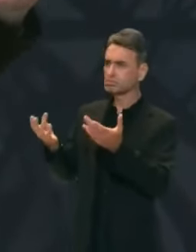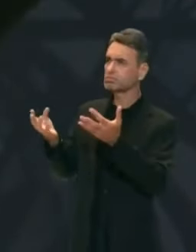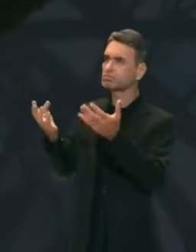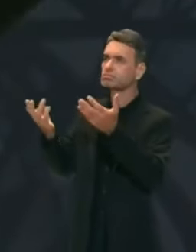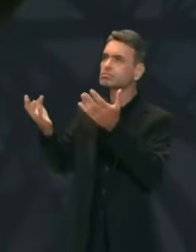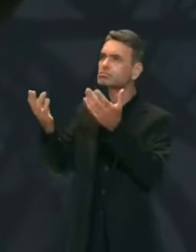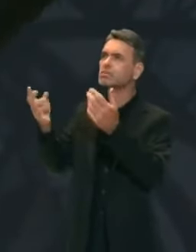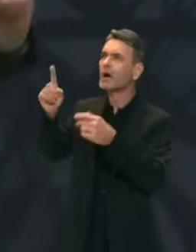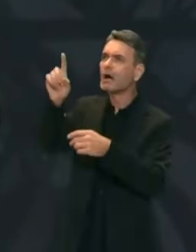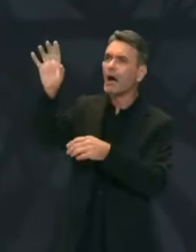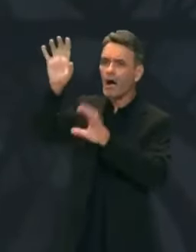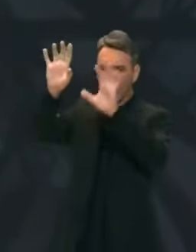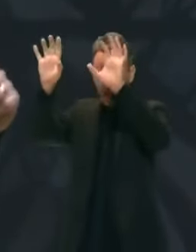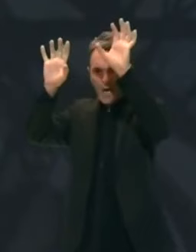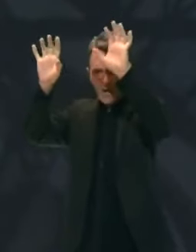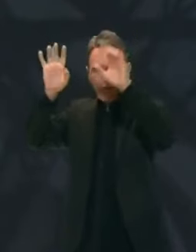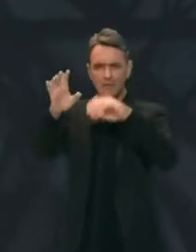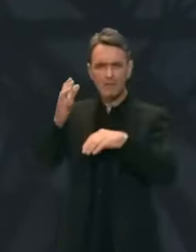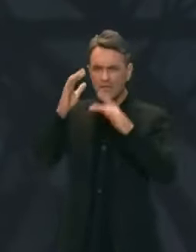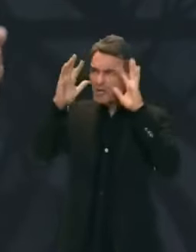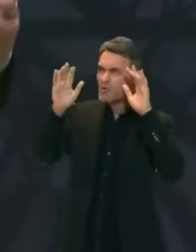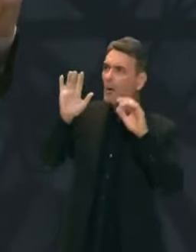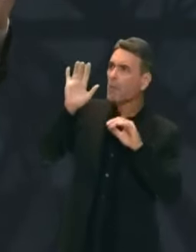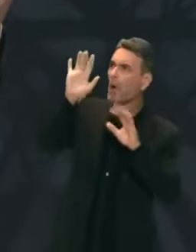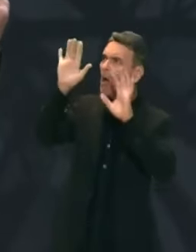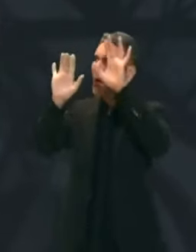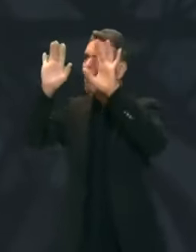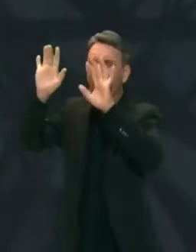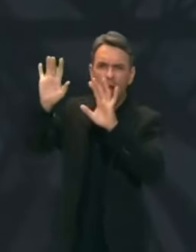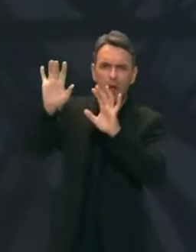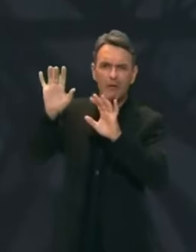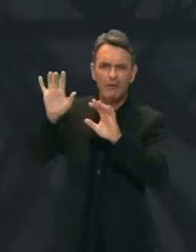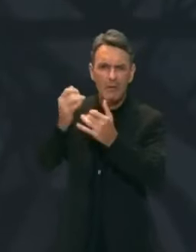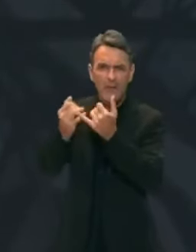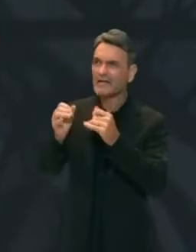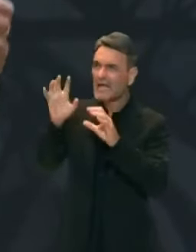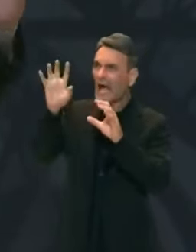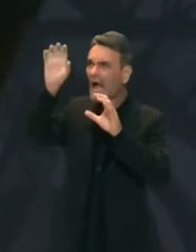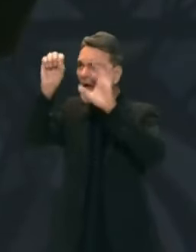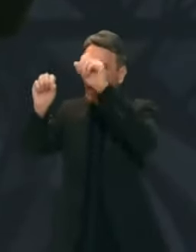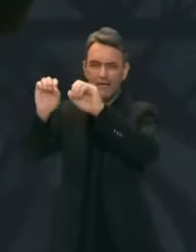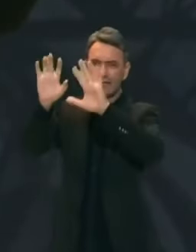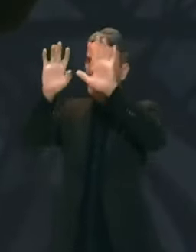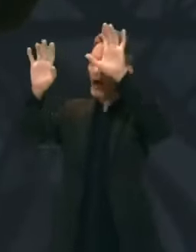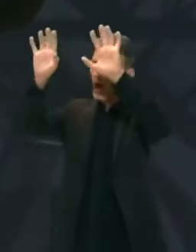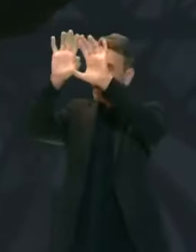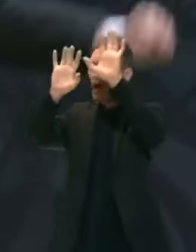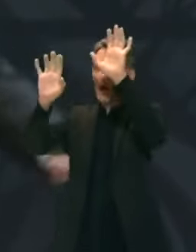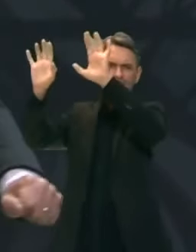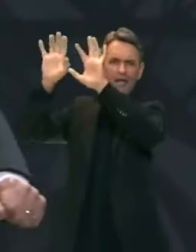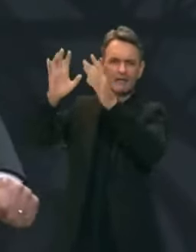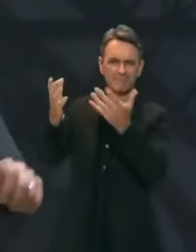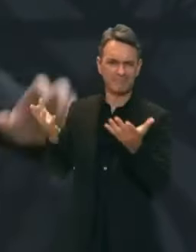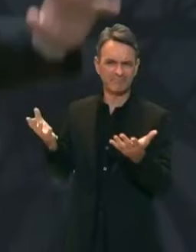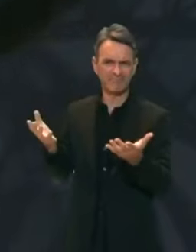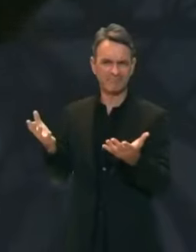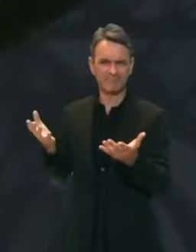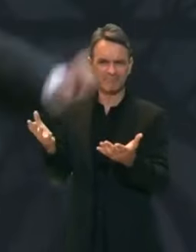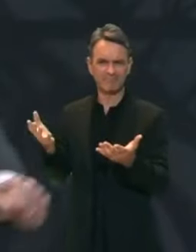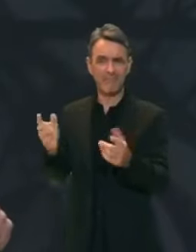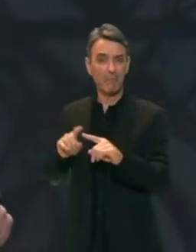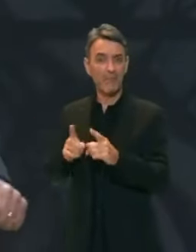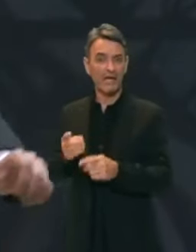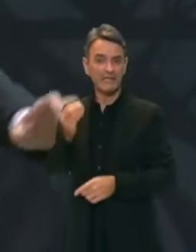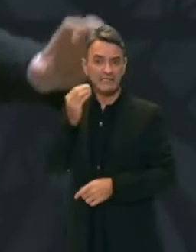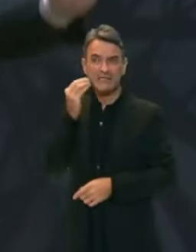imaginou pegando, tocando aquelas nuvens? Parece palpável, né? Mas quando você tenta